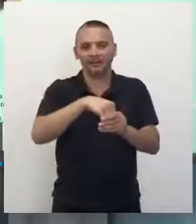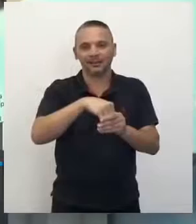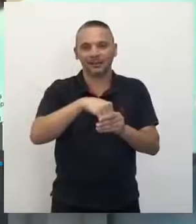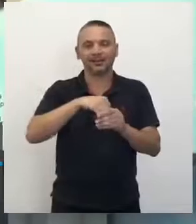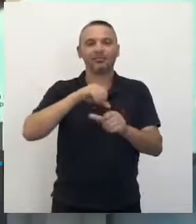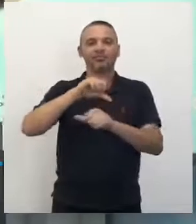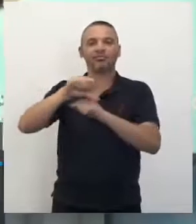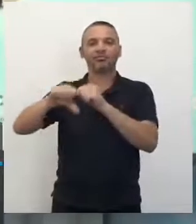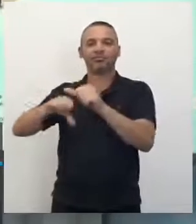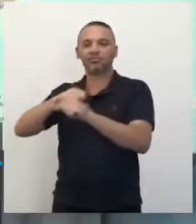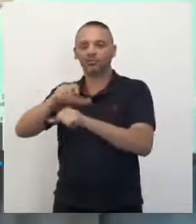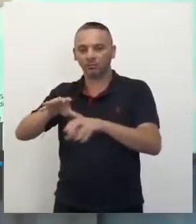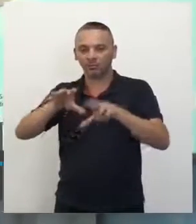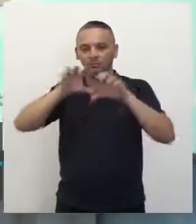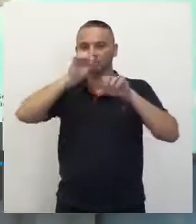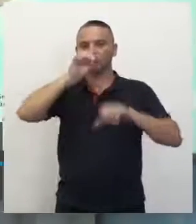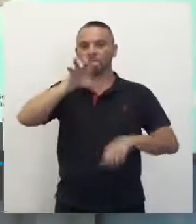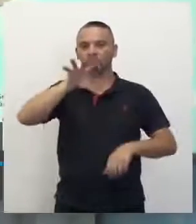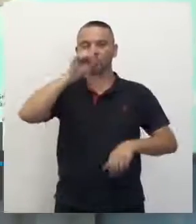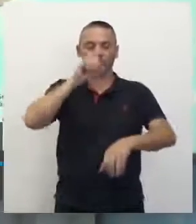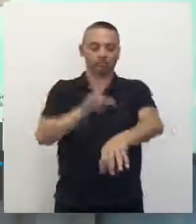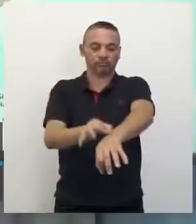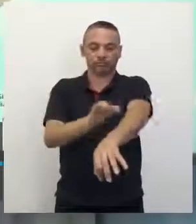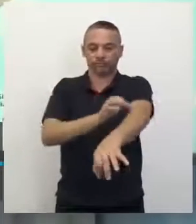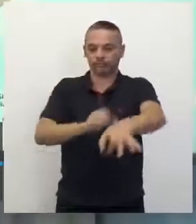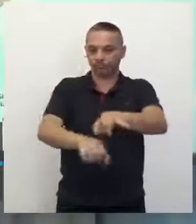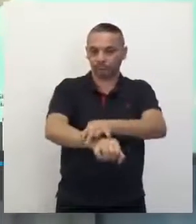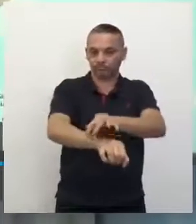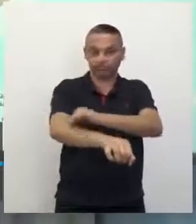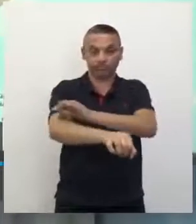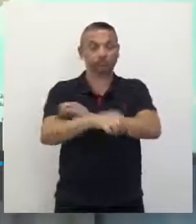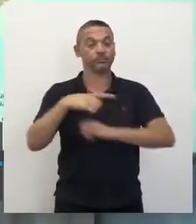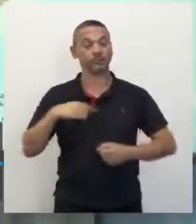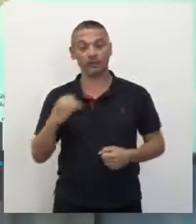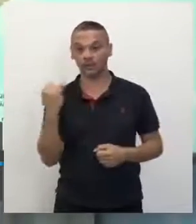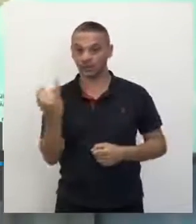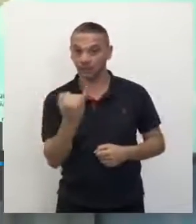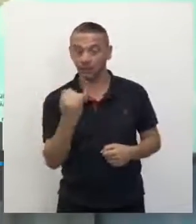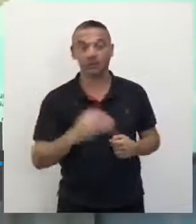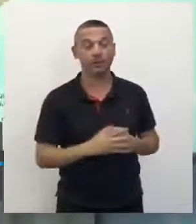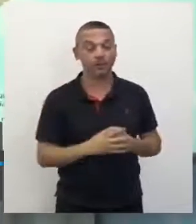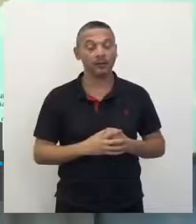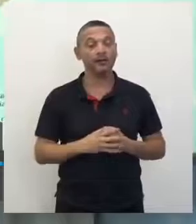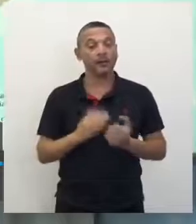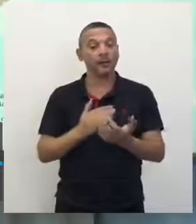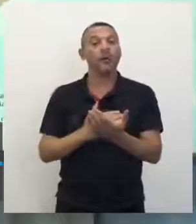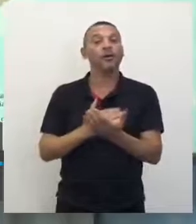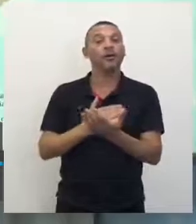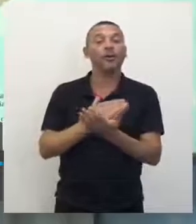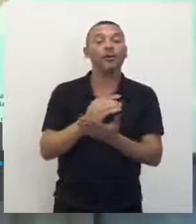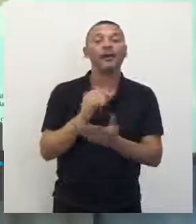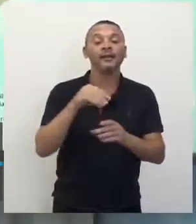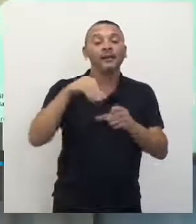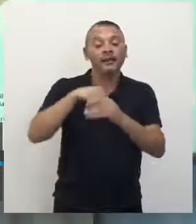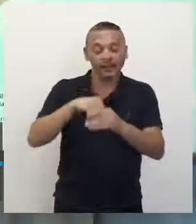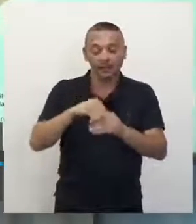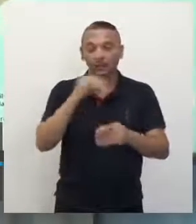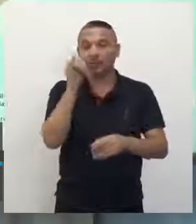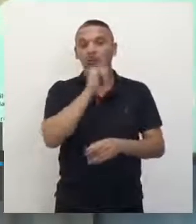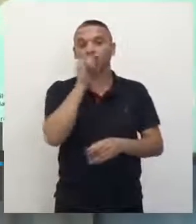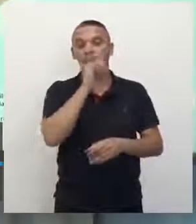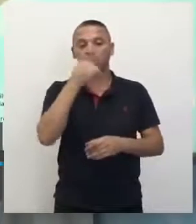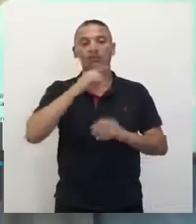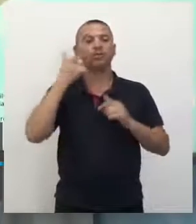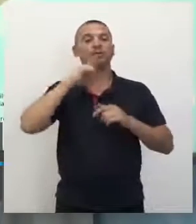processo chamado respiração celular, que hoje só é importante você saber o quê? Que é a partir disso que é produzido energia para a gente